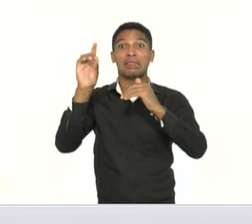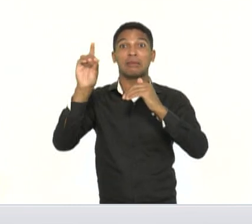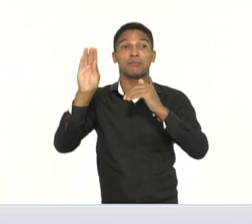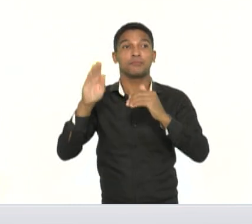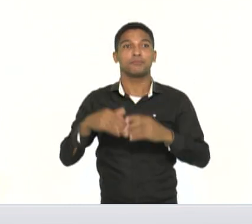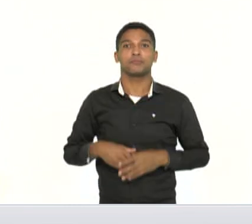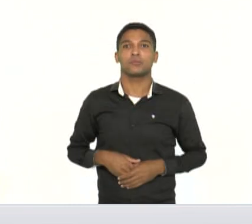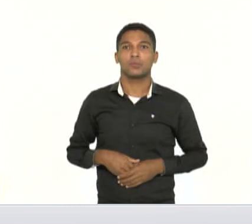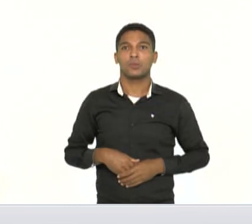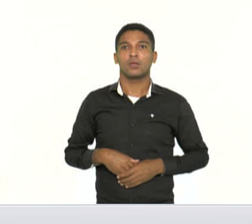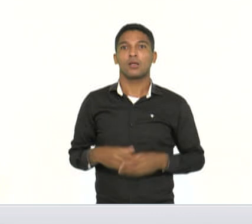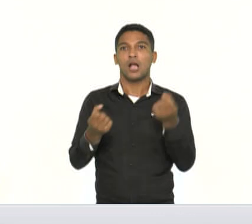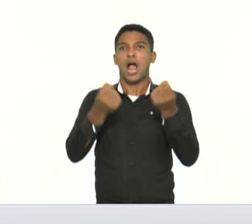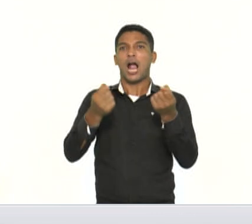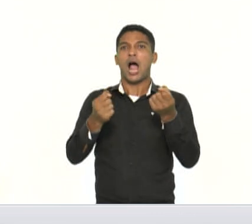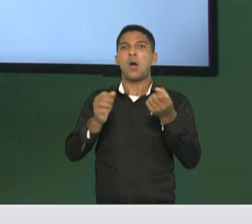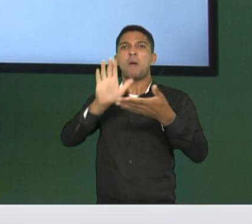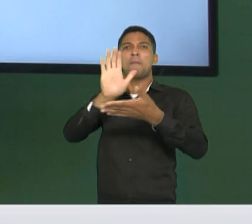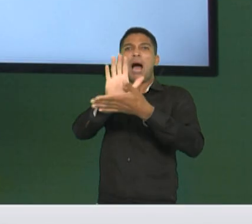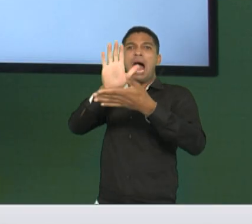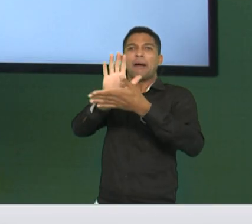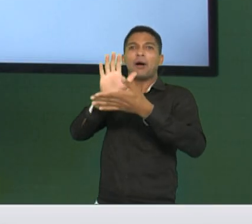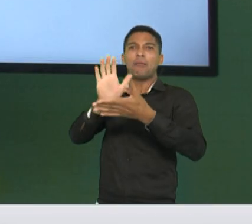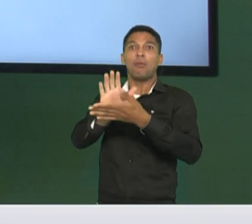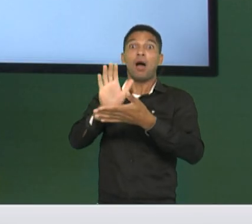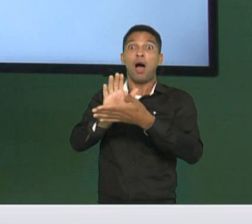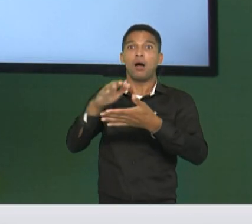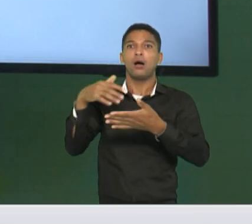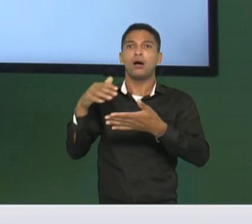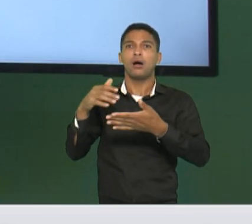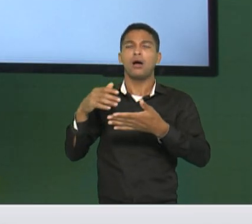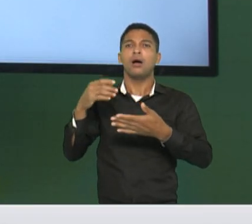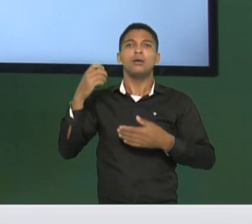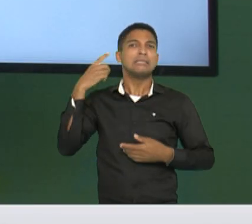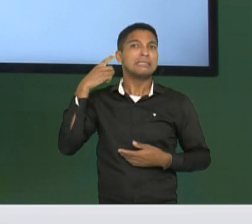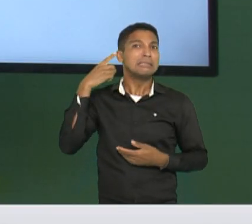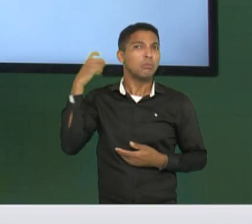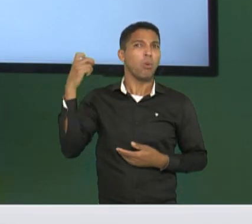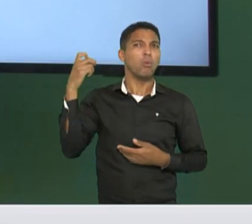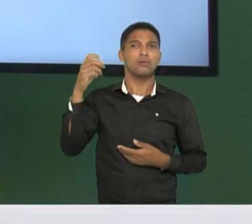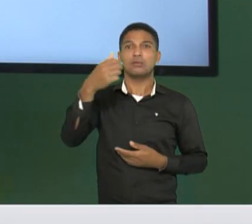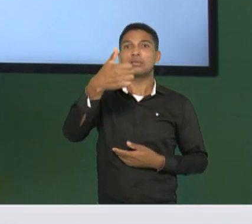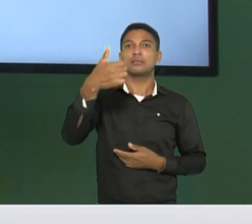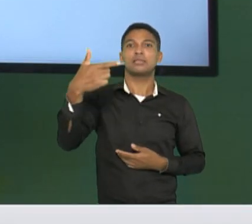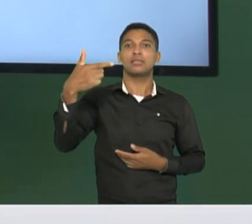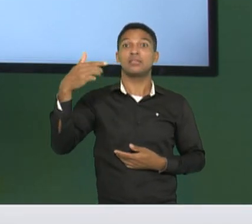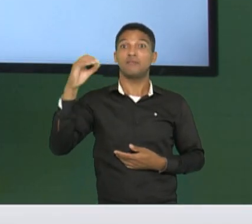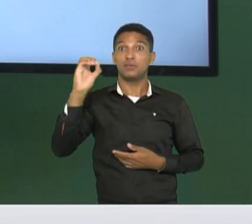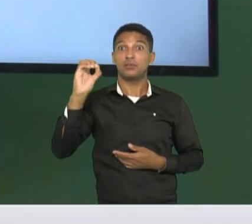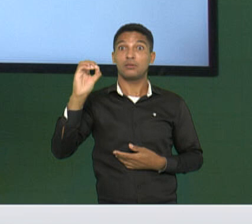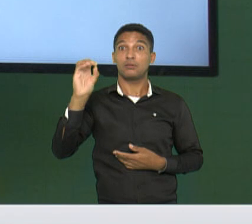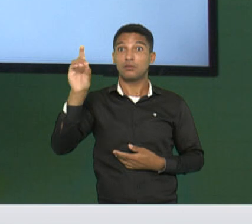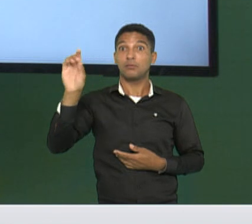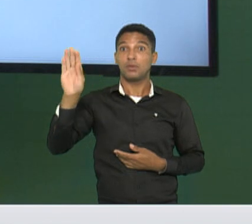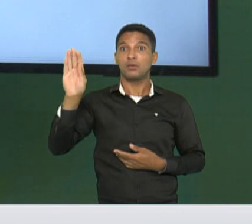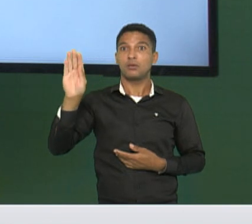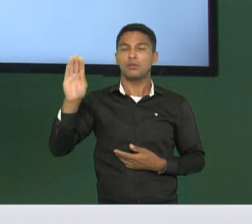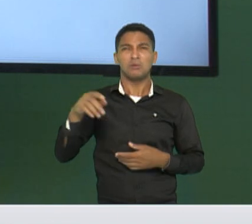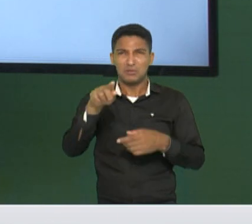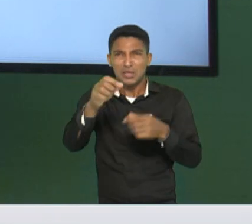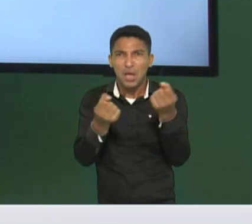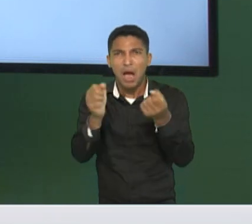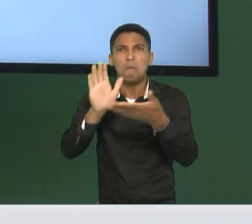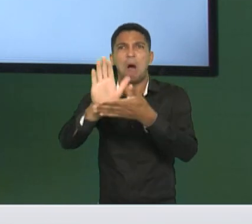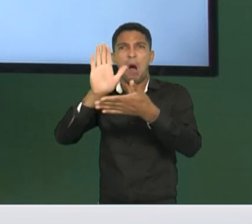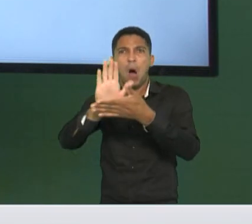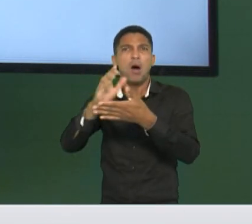é, buzinas é 120 decibéis. Também agride, por isso que não podemos ficar buzinando por qualquer coisa,